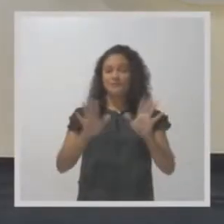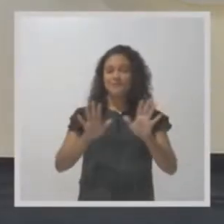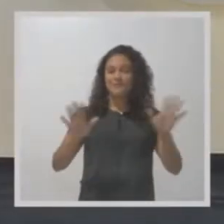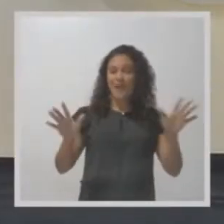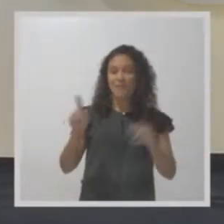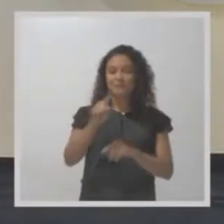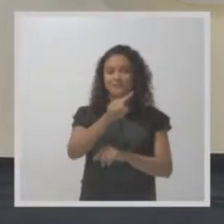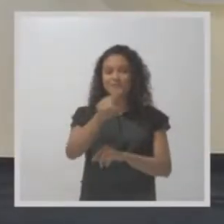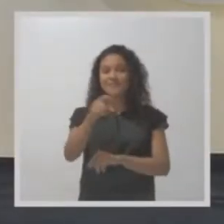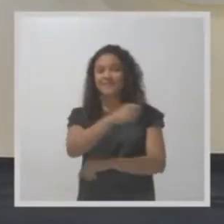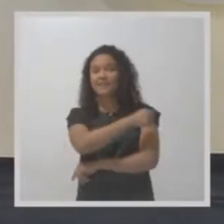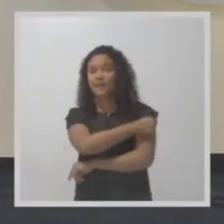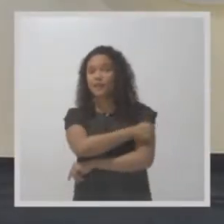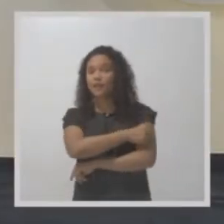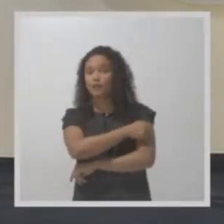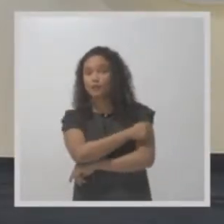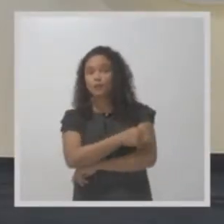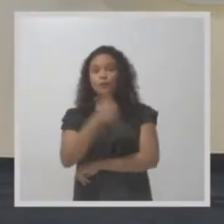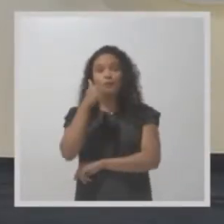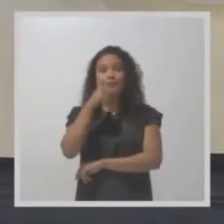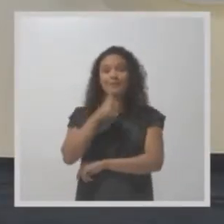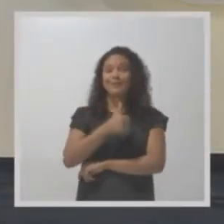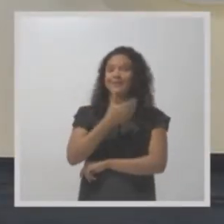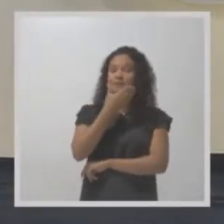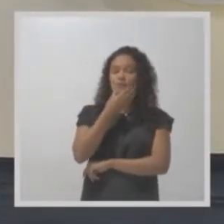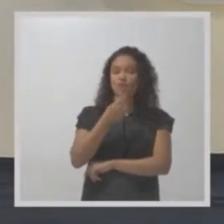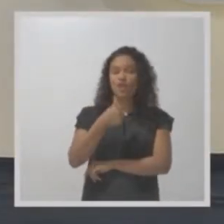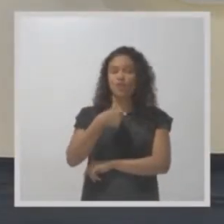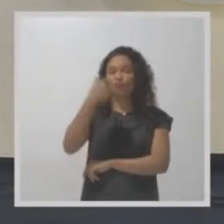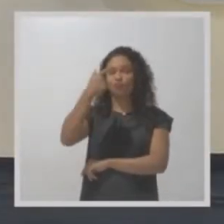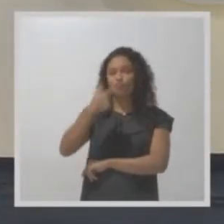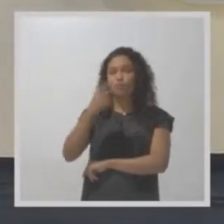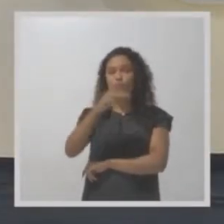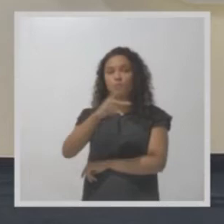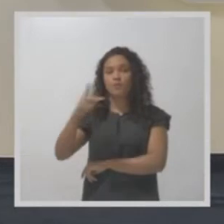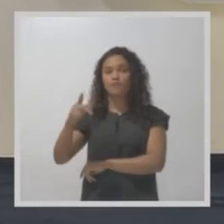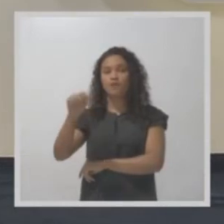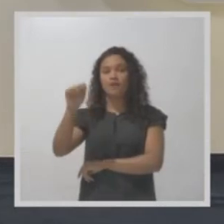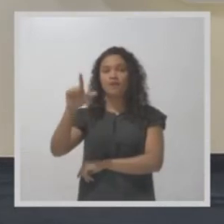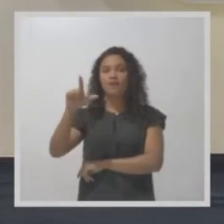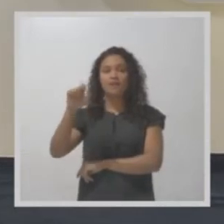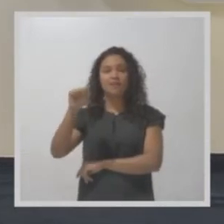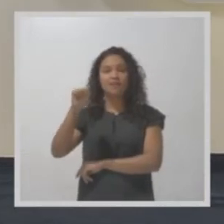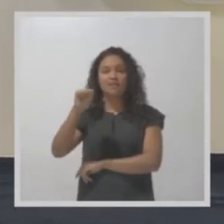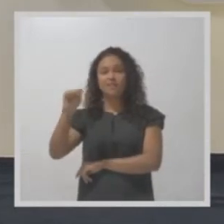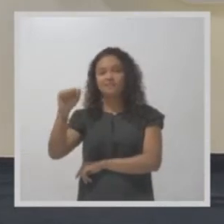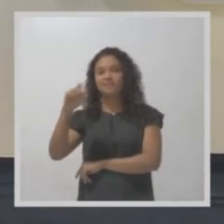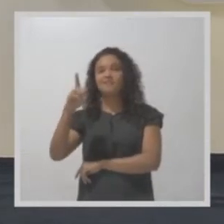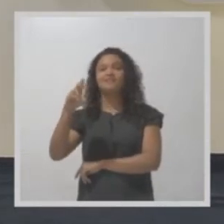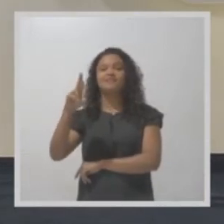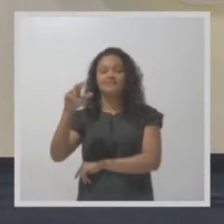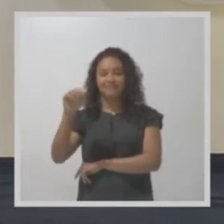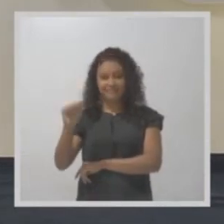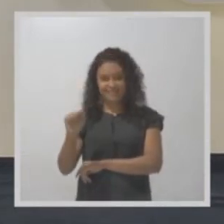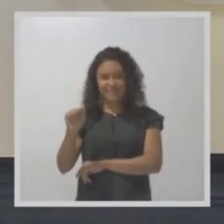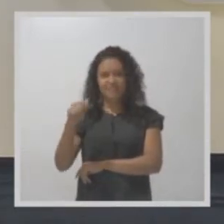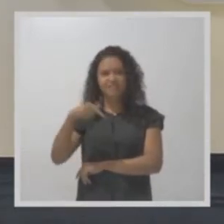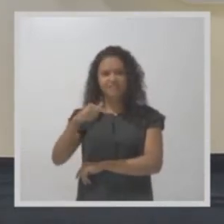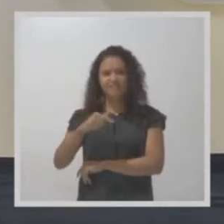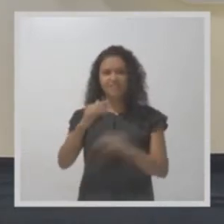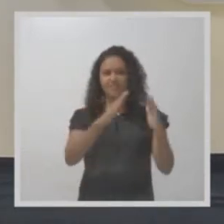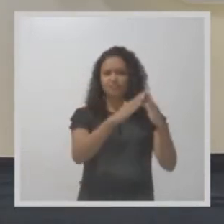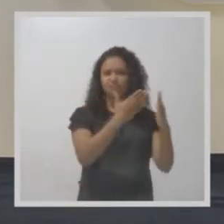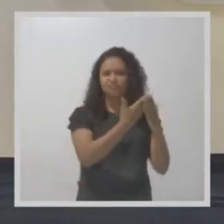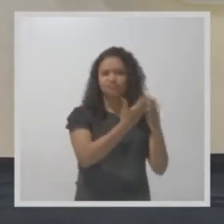você aluno, você aluna. Eu sou a professora Alessandra Marinho, de Língua Portuguesa, da Rede Municipal de Belém, e nós vamos